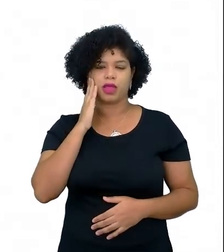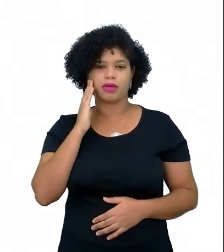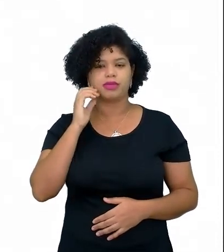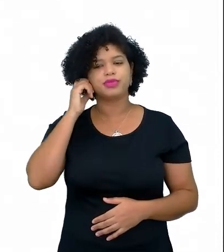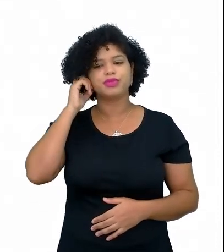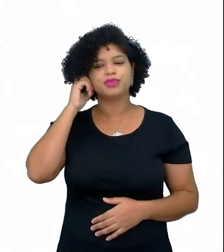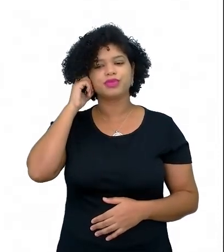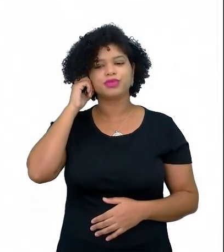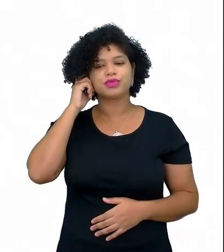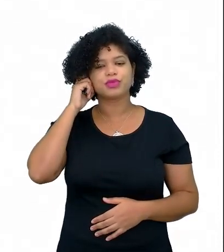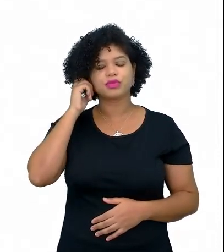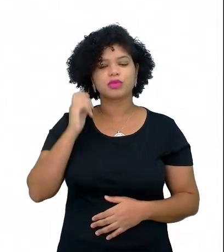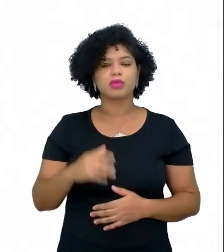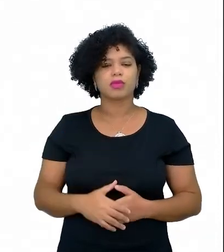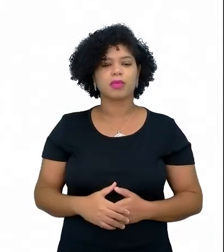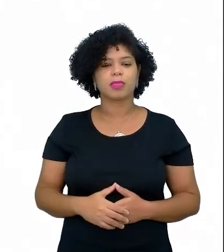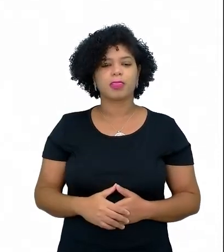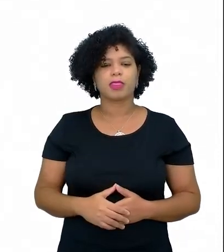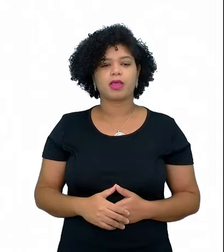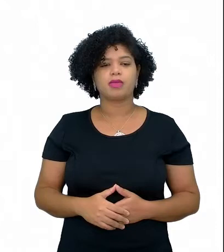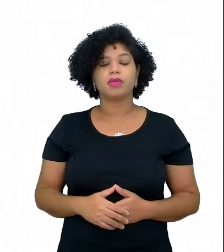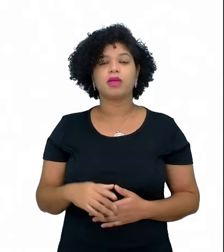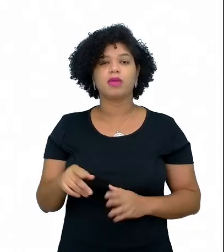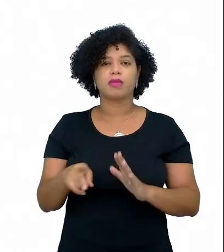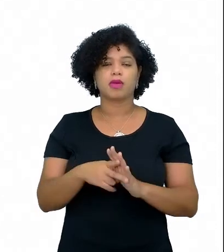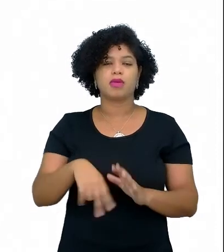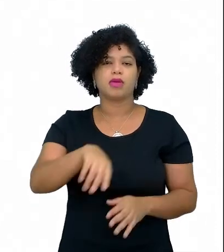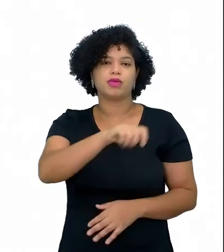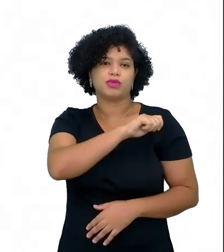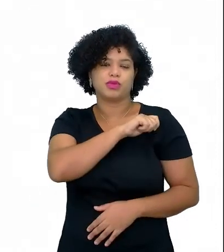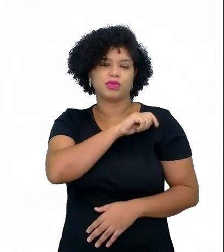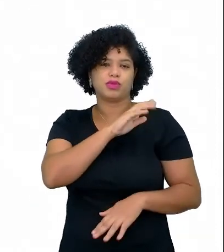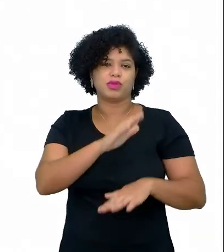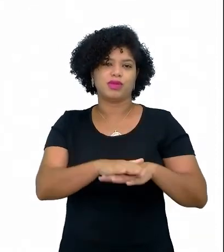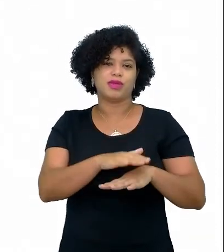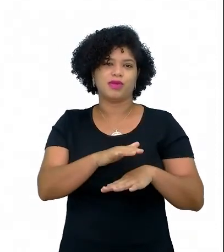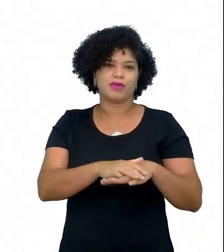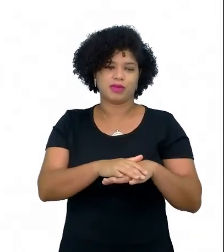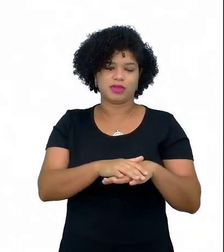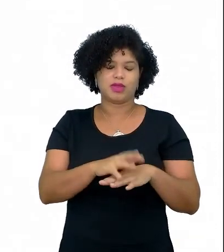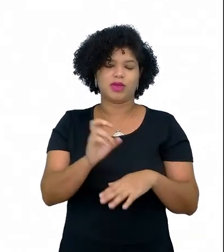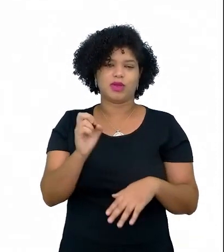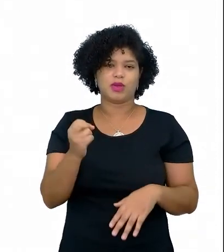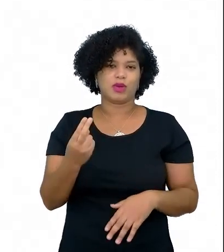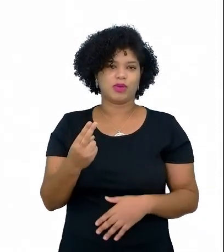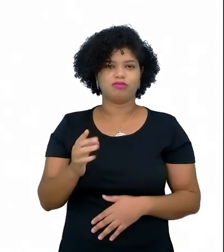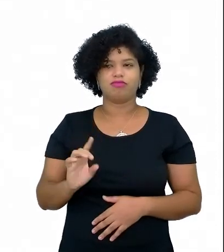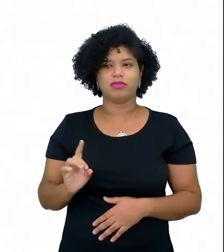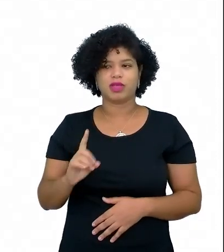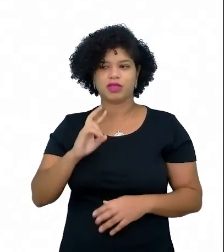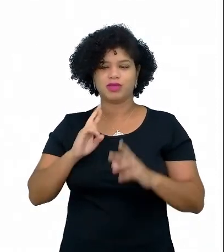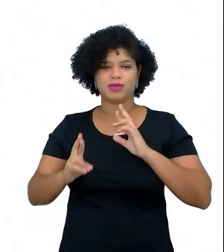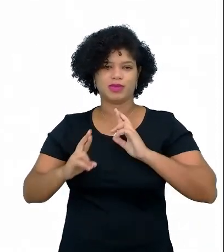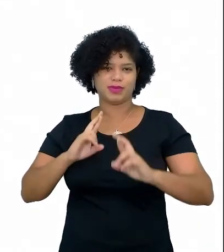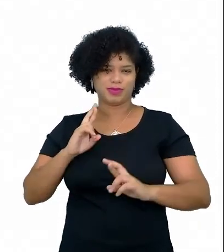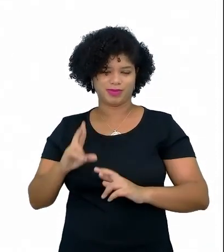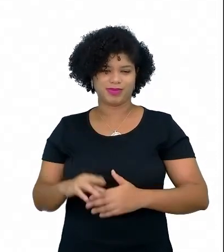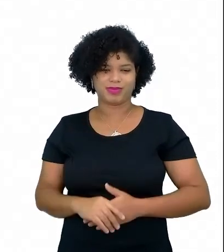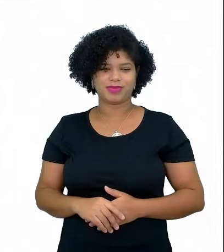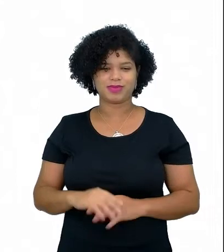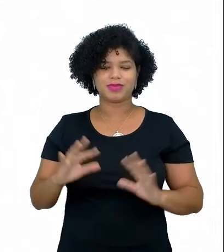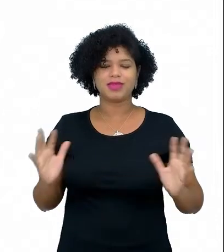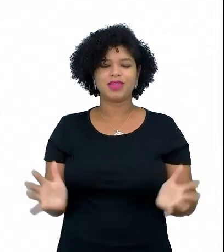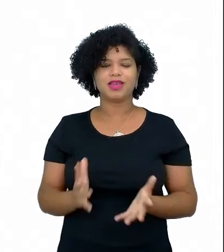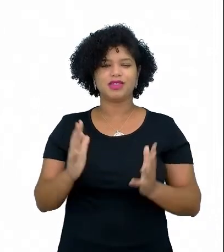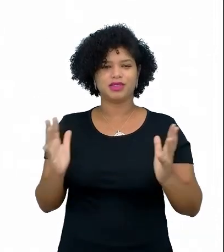será que eu dou conta, dou tempo para esse aluno, para esse estudante resolver? Ou será que eu já vou fazendo, já vou dando a resposta, já vou falando? Será que eu